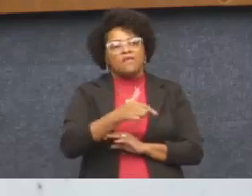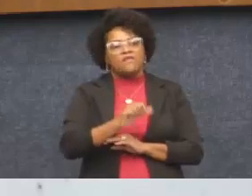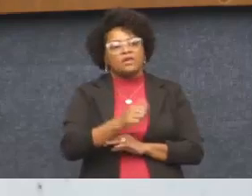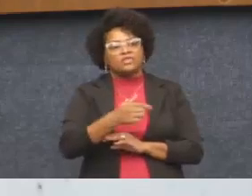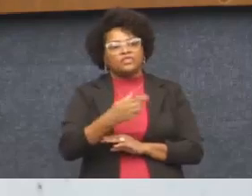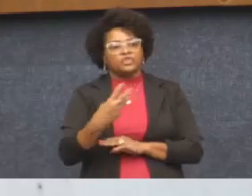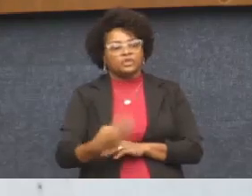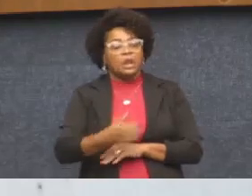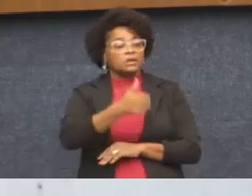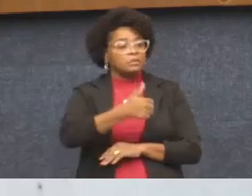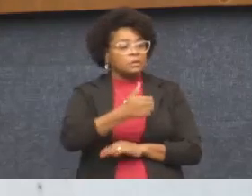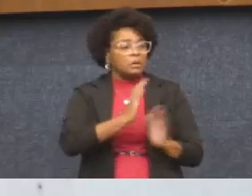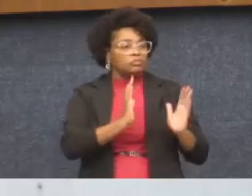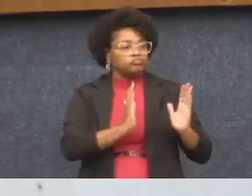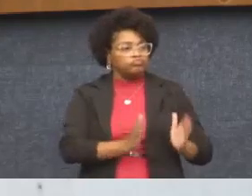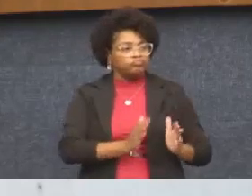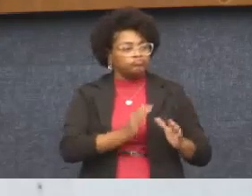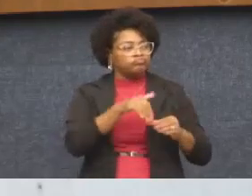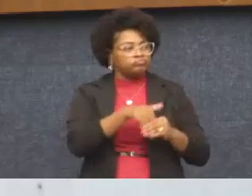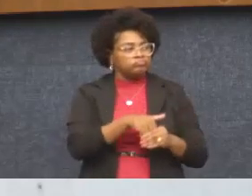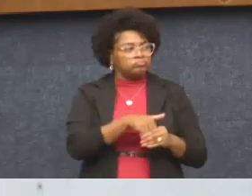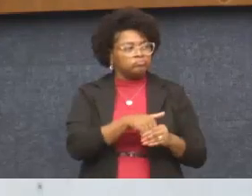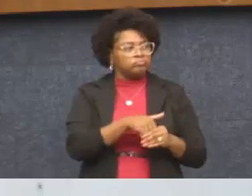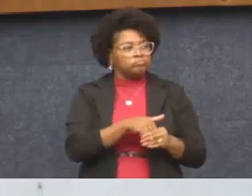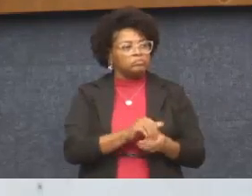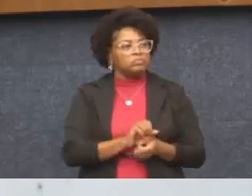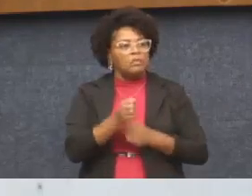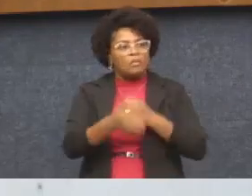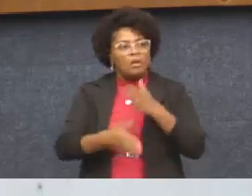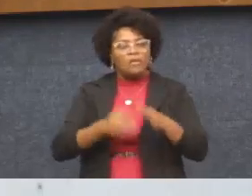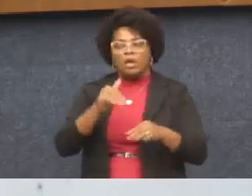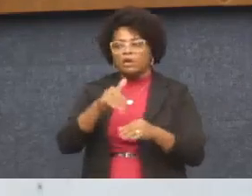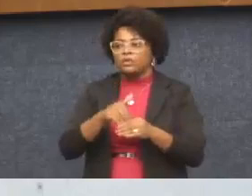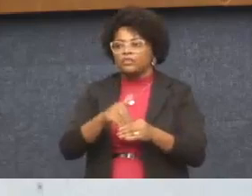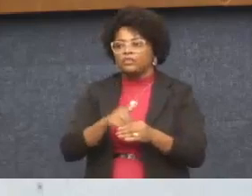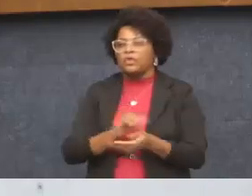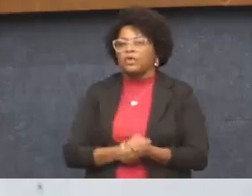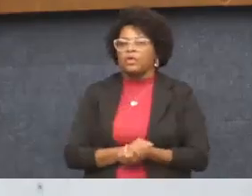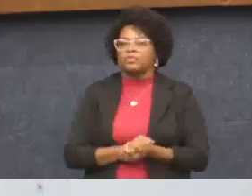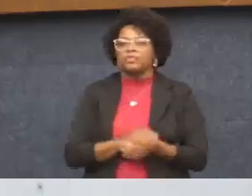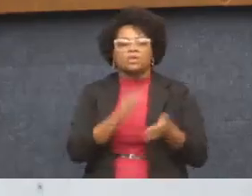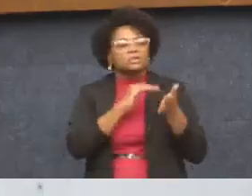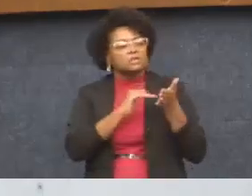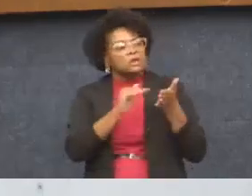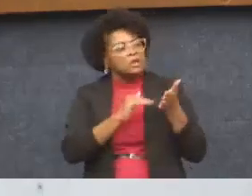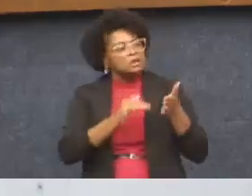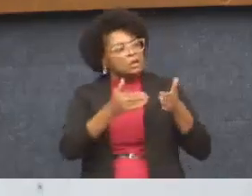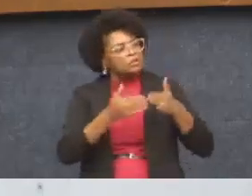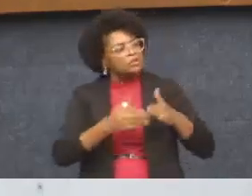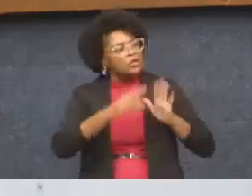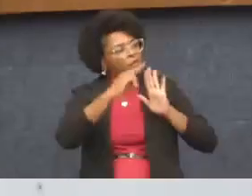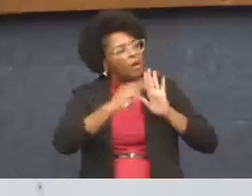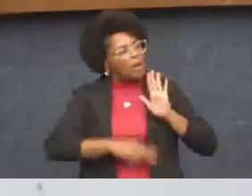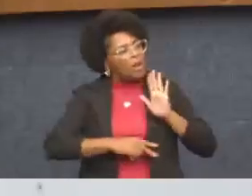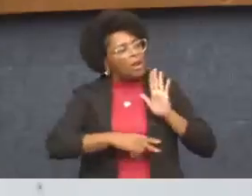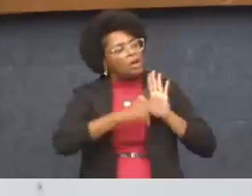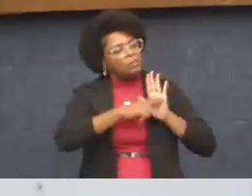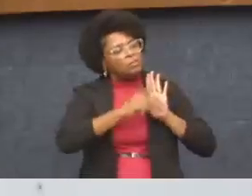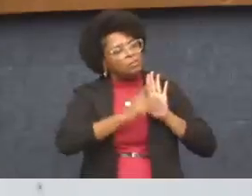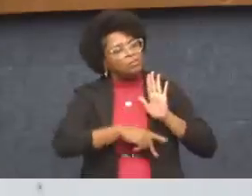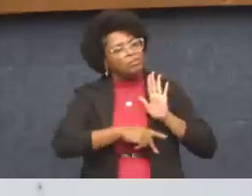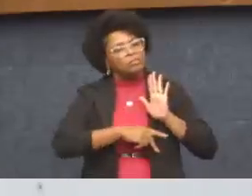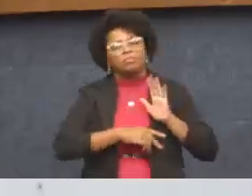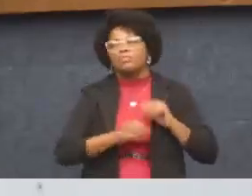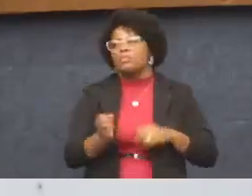756/2023, primeiro turno. Para declarar voto? Então, senhor secretário, faça a leitura do